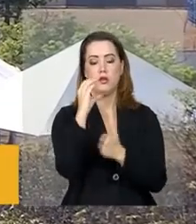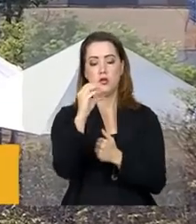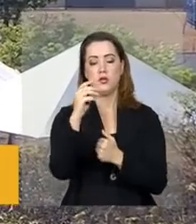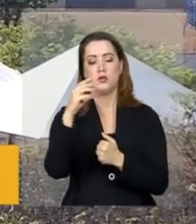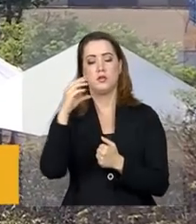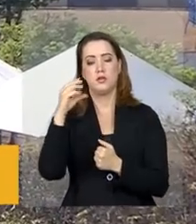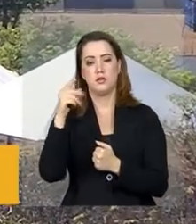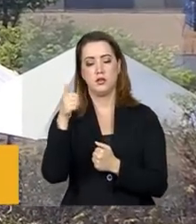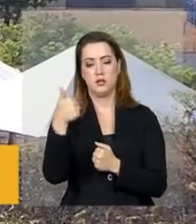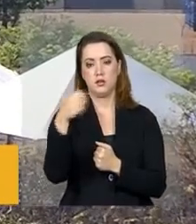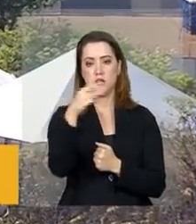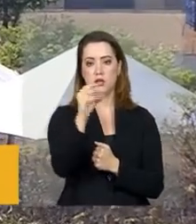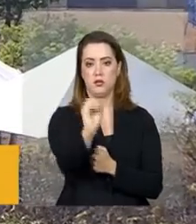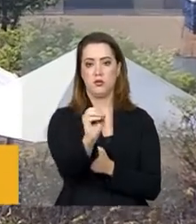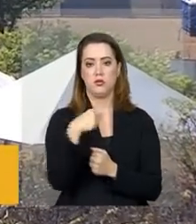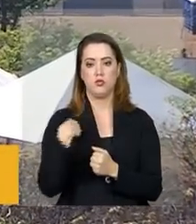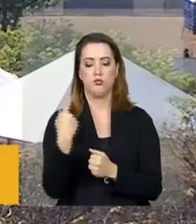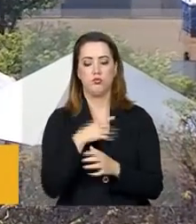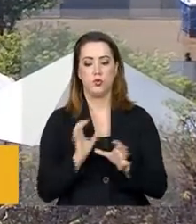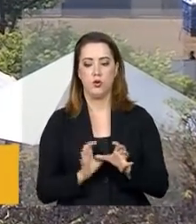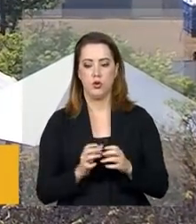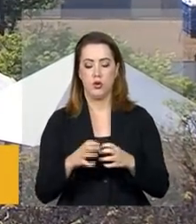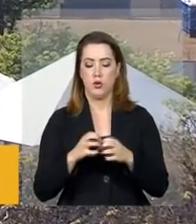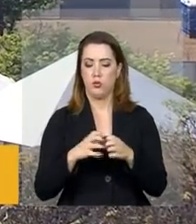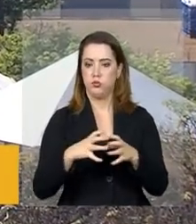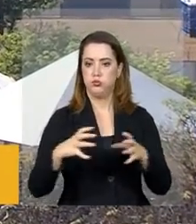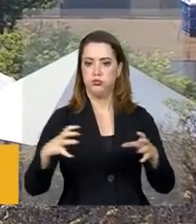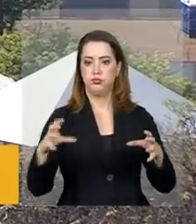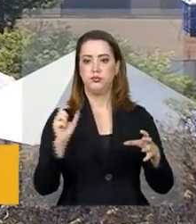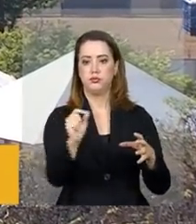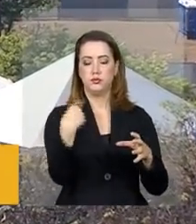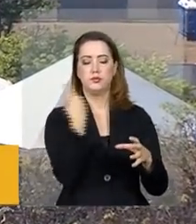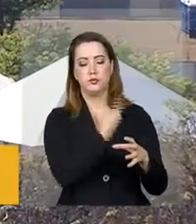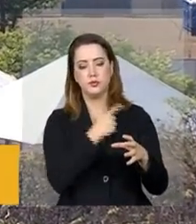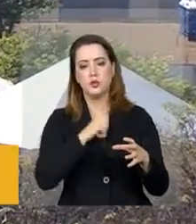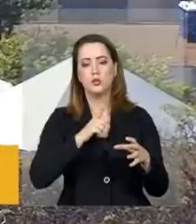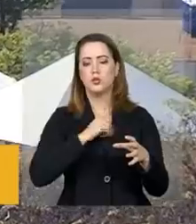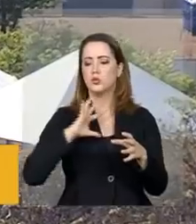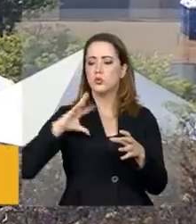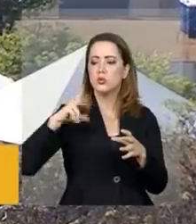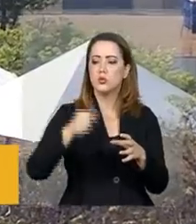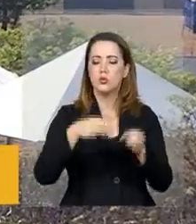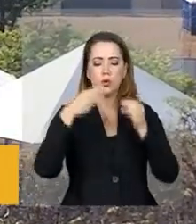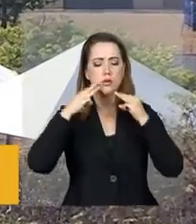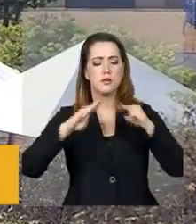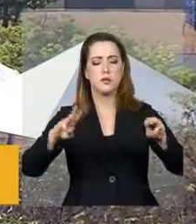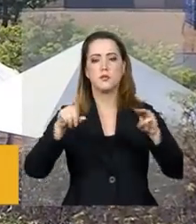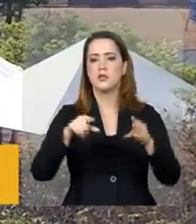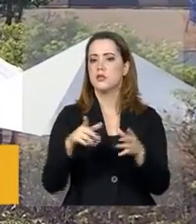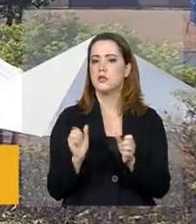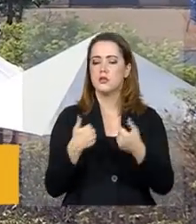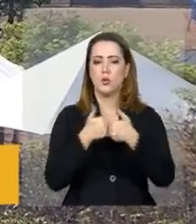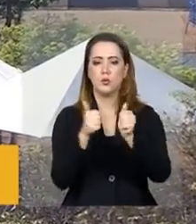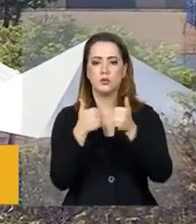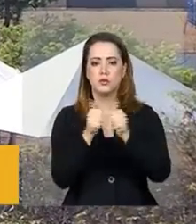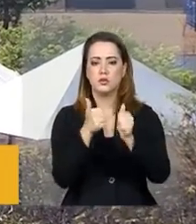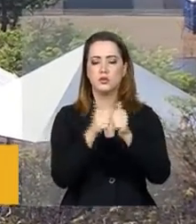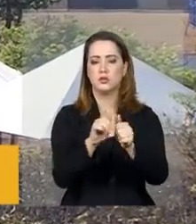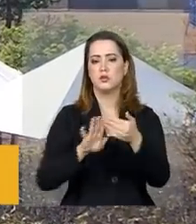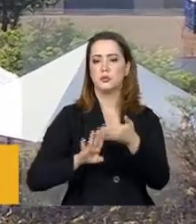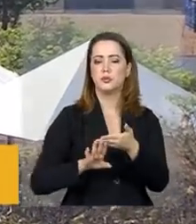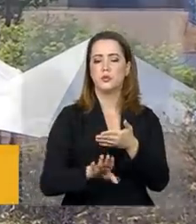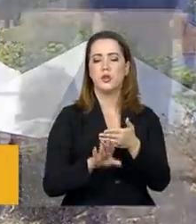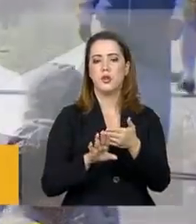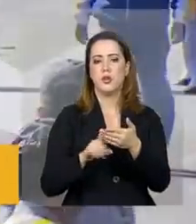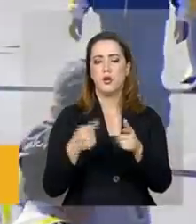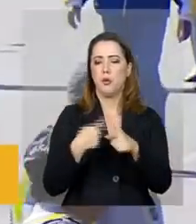de transporte que nós temos. Vai fazer todas as missões, combate a incêndios, transporte de pessoal, material, programa Antártico.